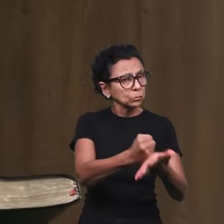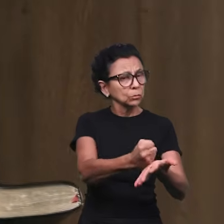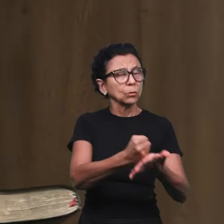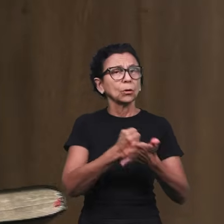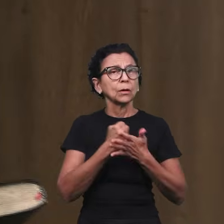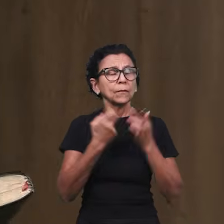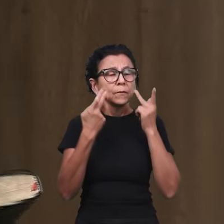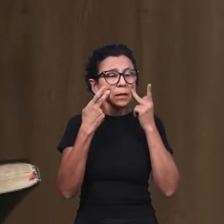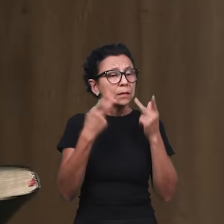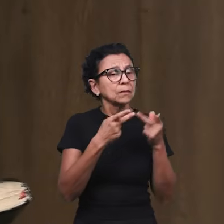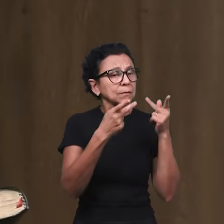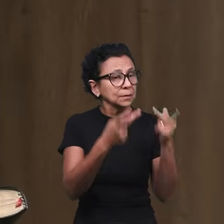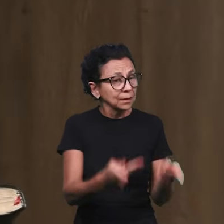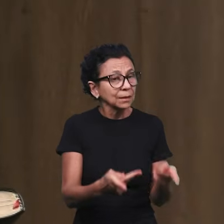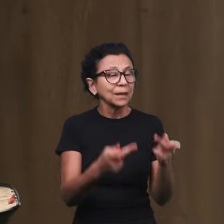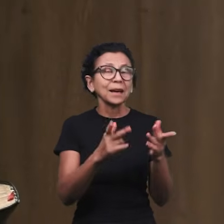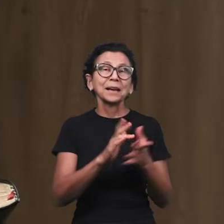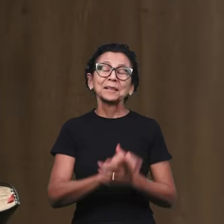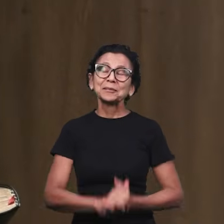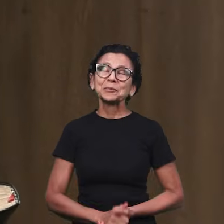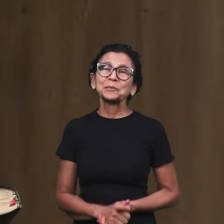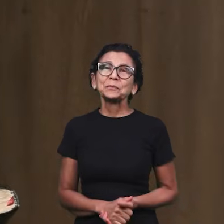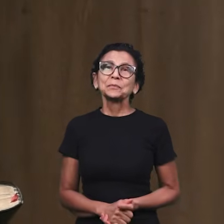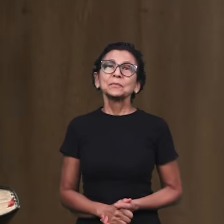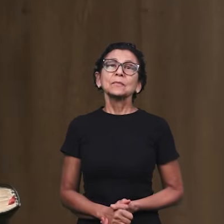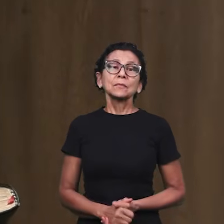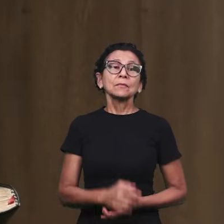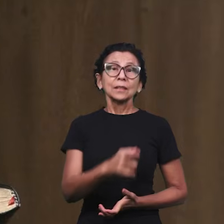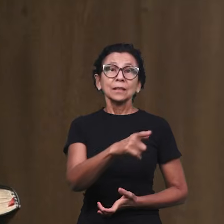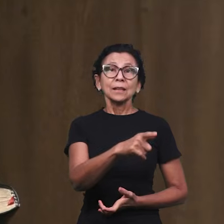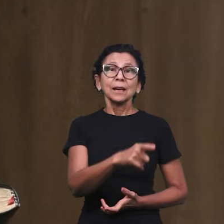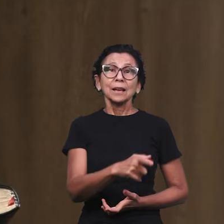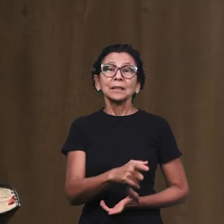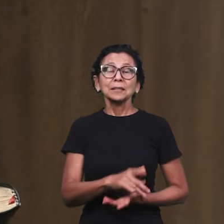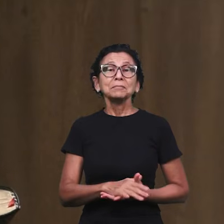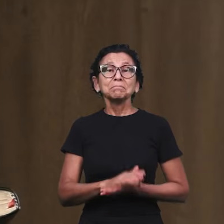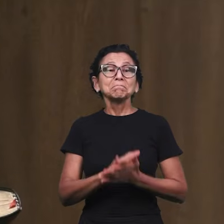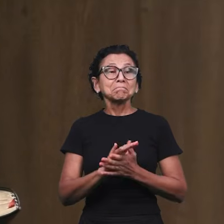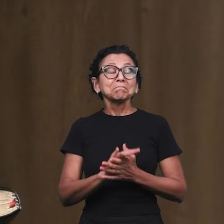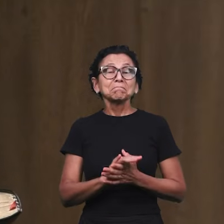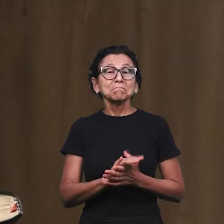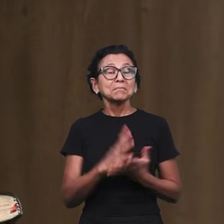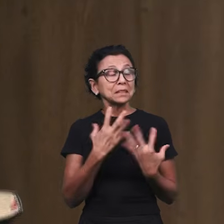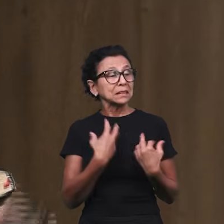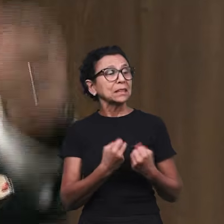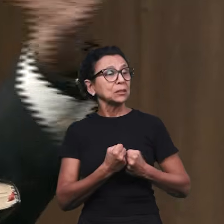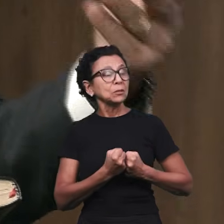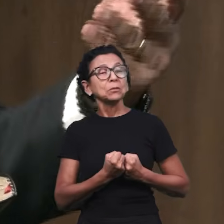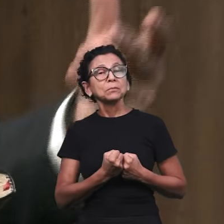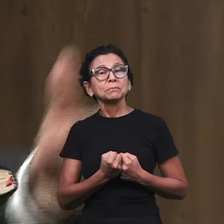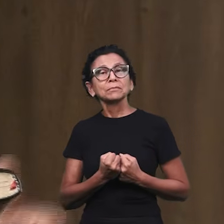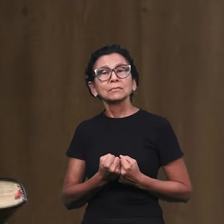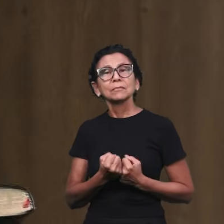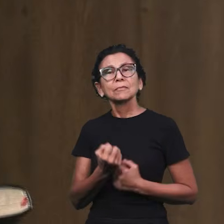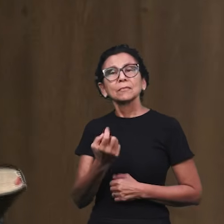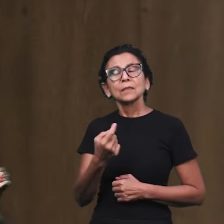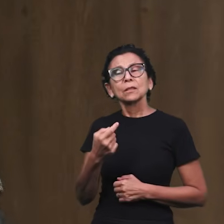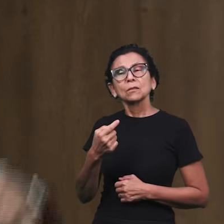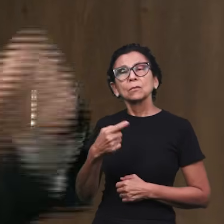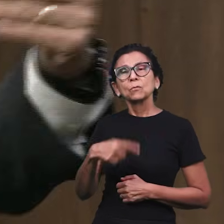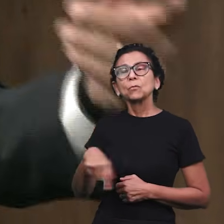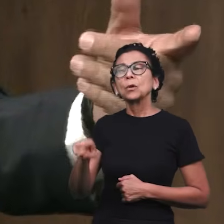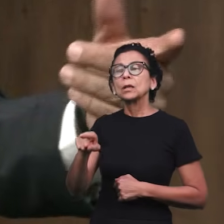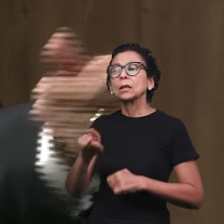te visitar. E essa pessoa, ela fez isso. Ela fez isso, foi em determinado